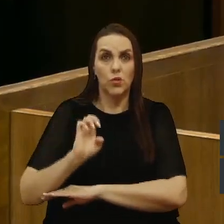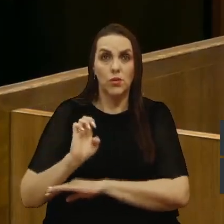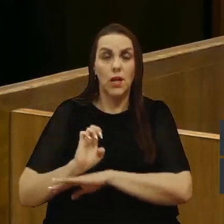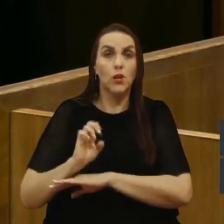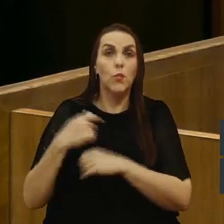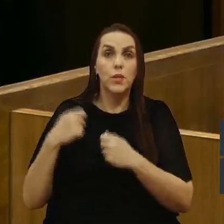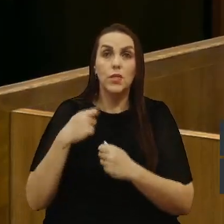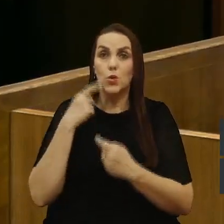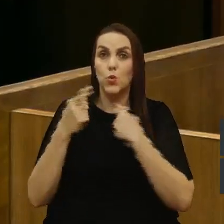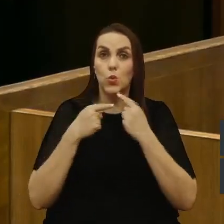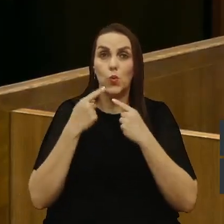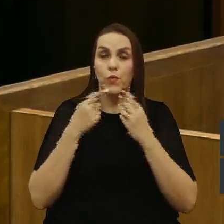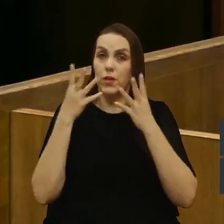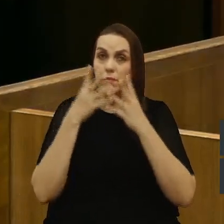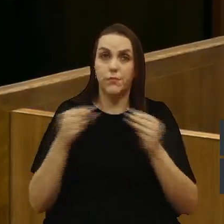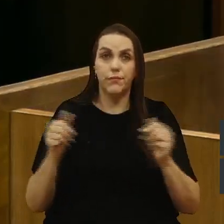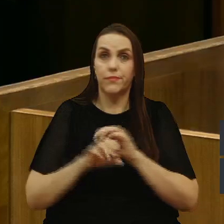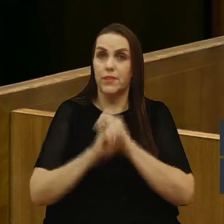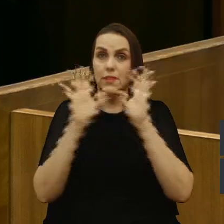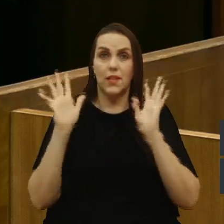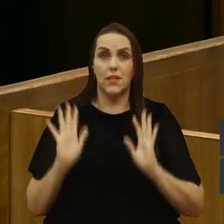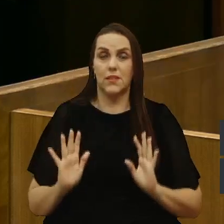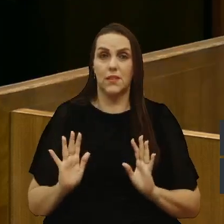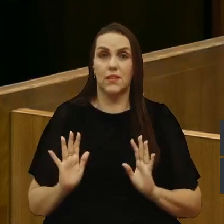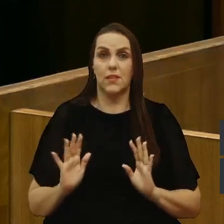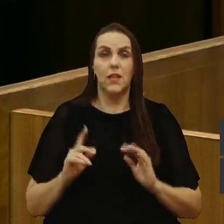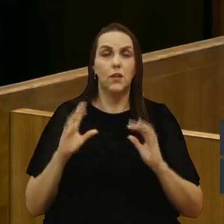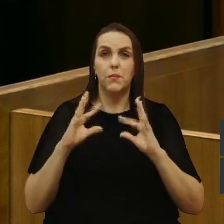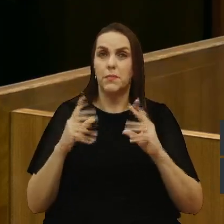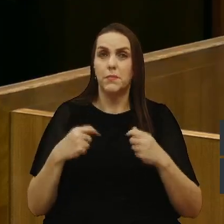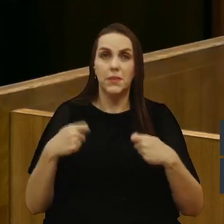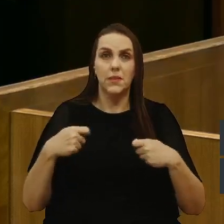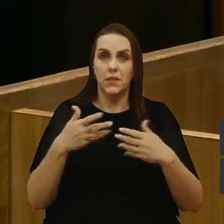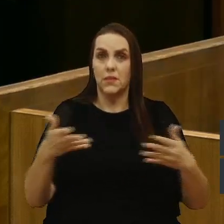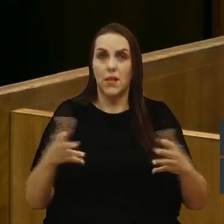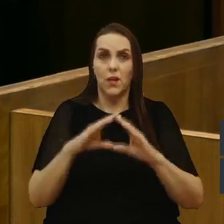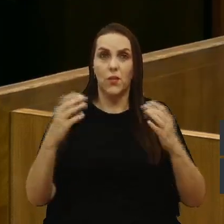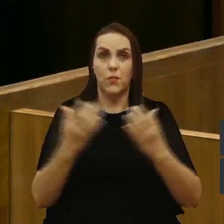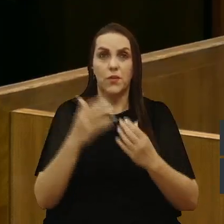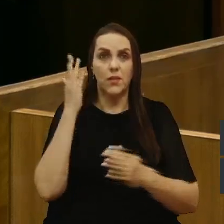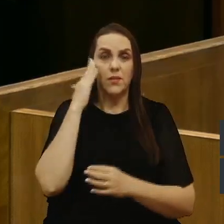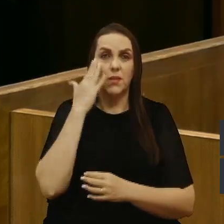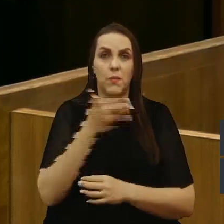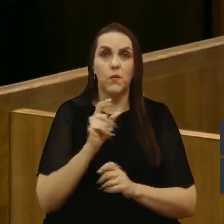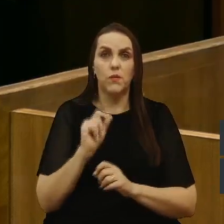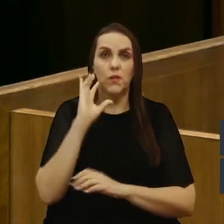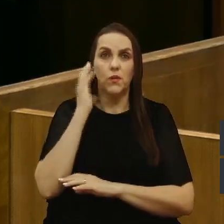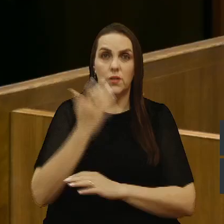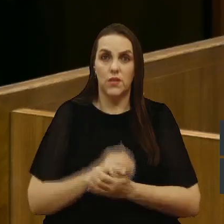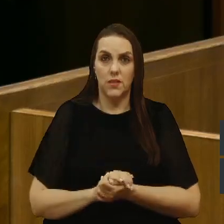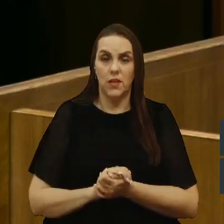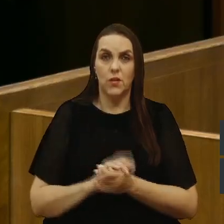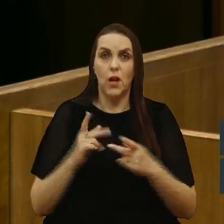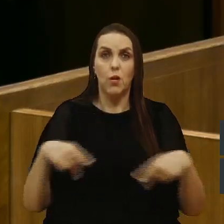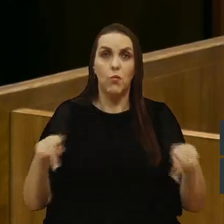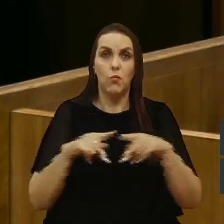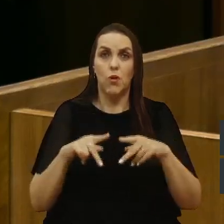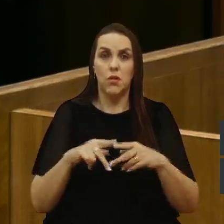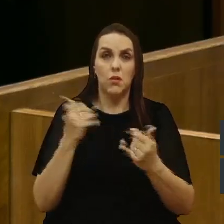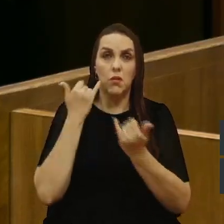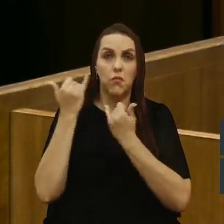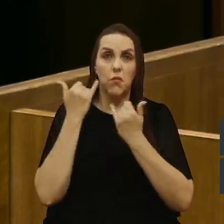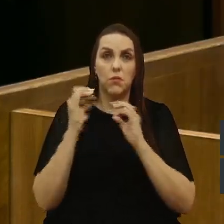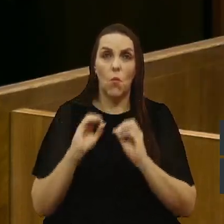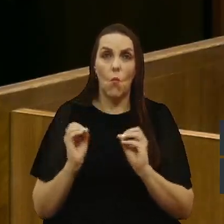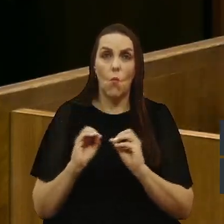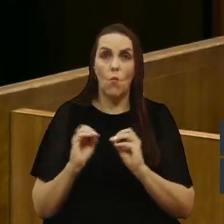retirar essas dúvidas, trazer transparência para esse processo, porque a população fica sem informação. Eles